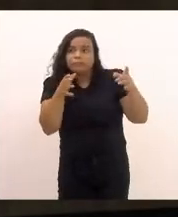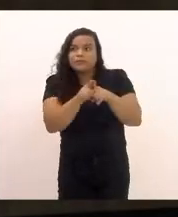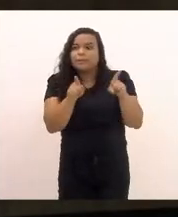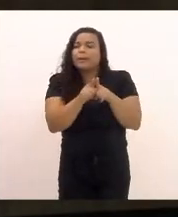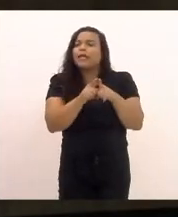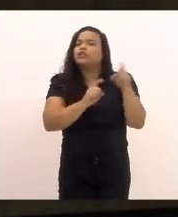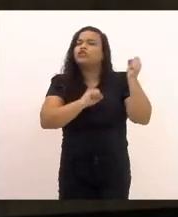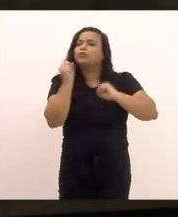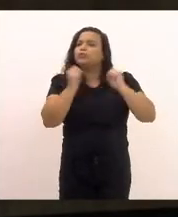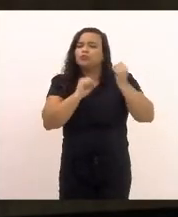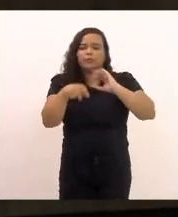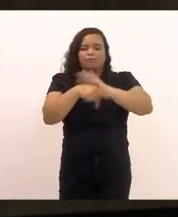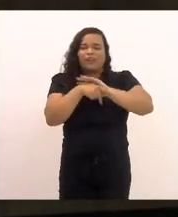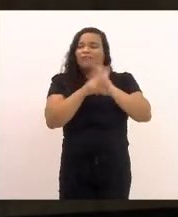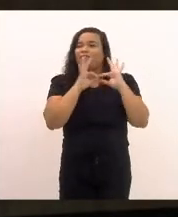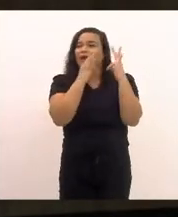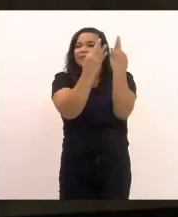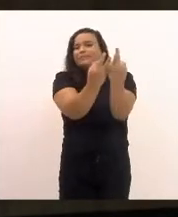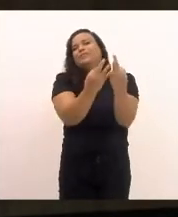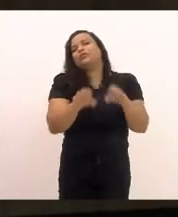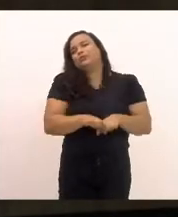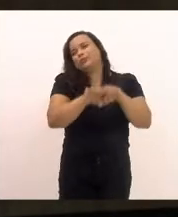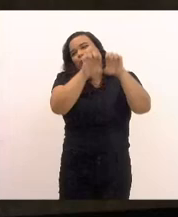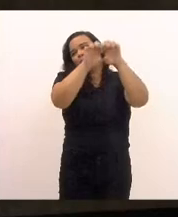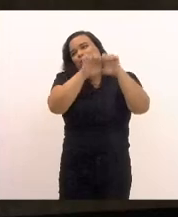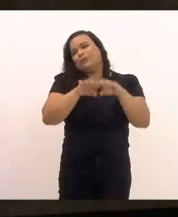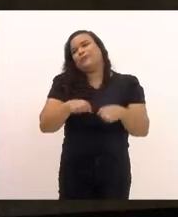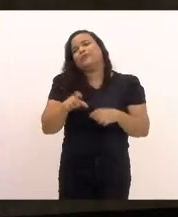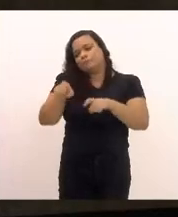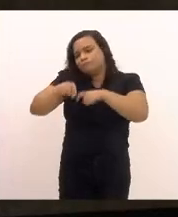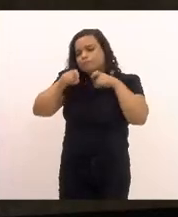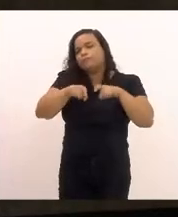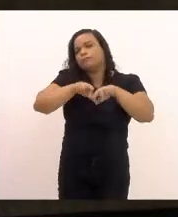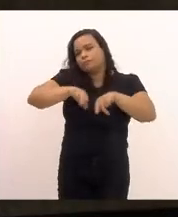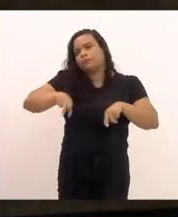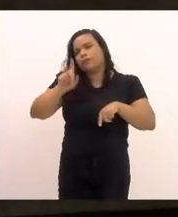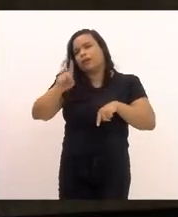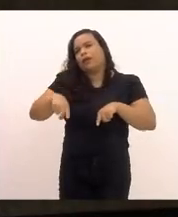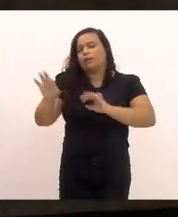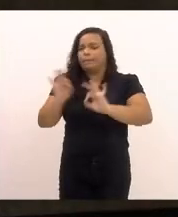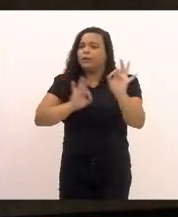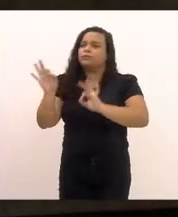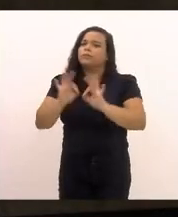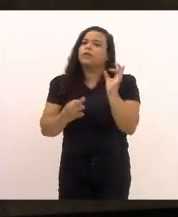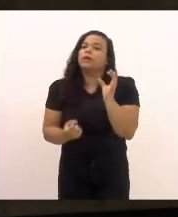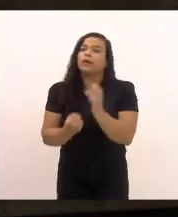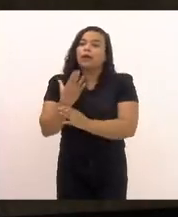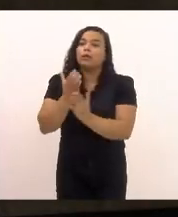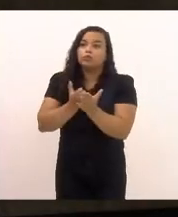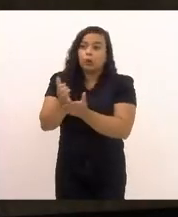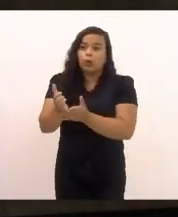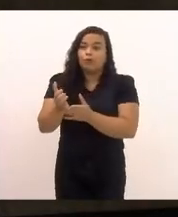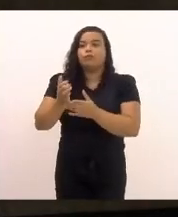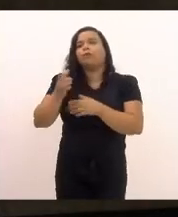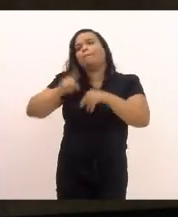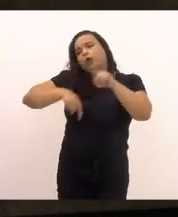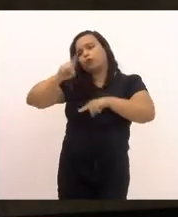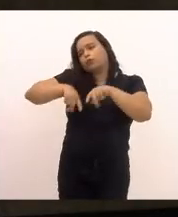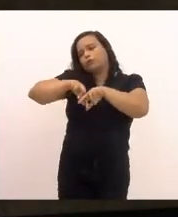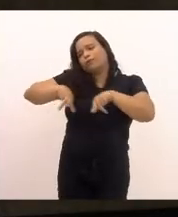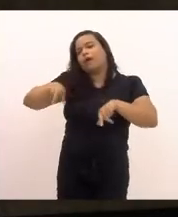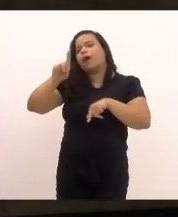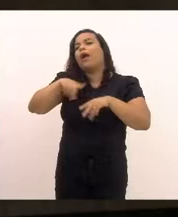que significa a elaboração, digamos, em estágio inicial de produtos agrícolas que são elaborados,